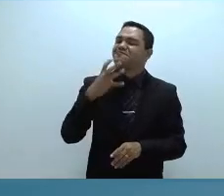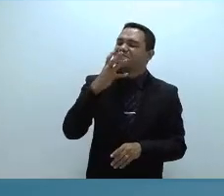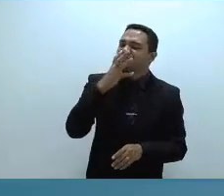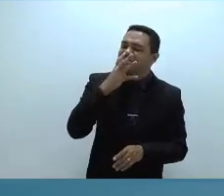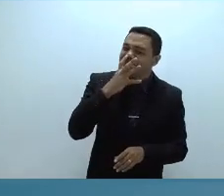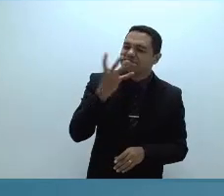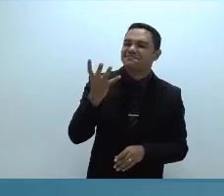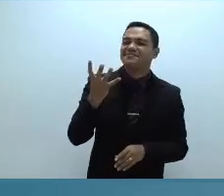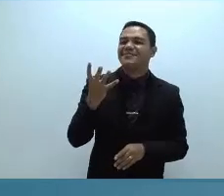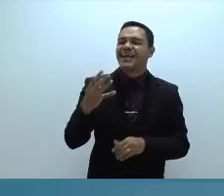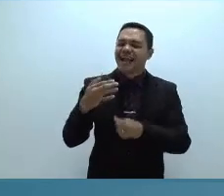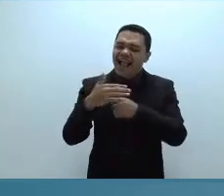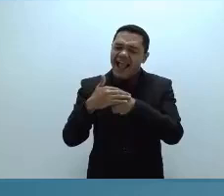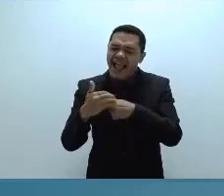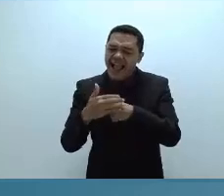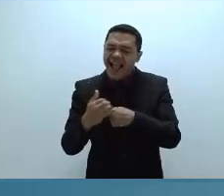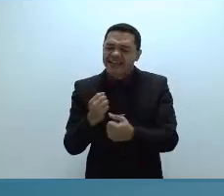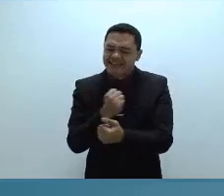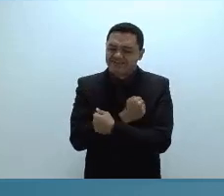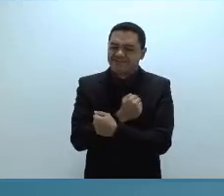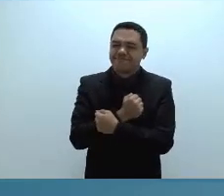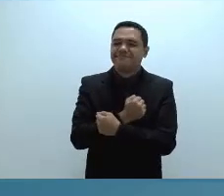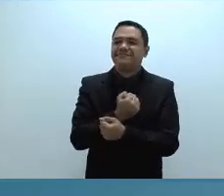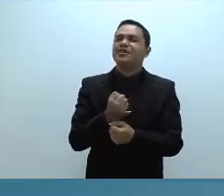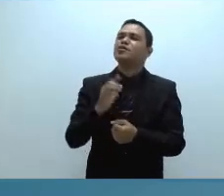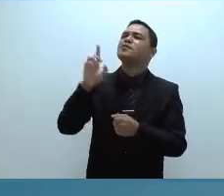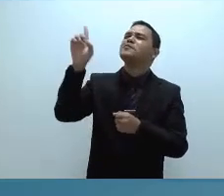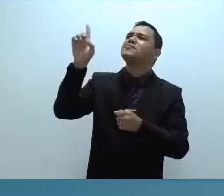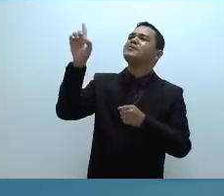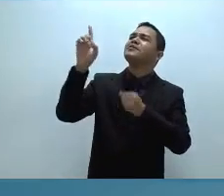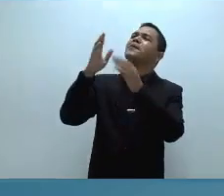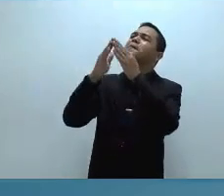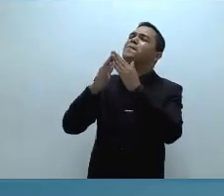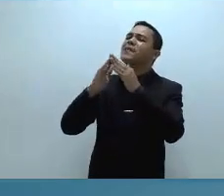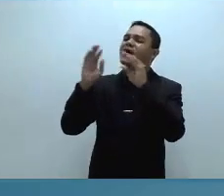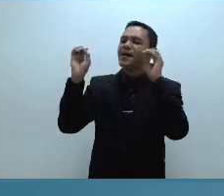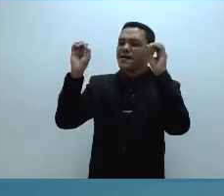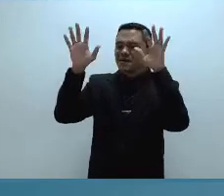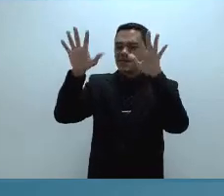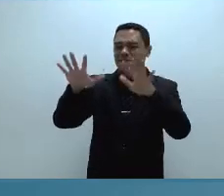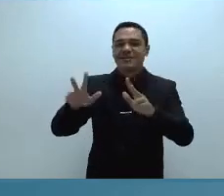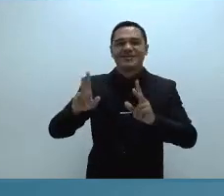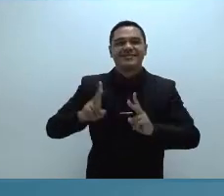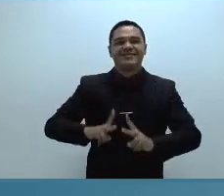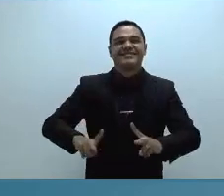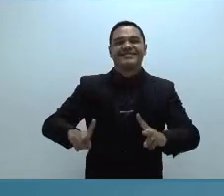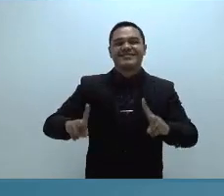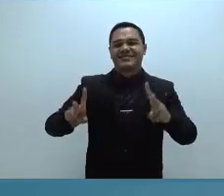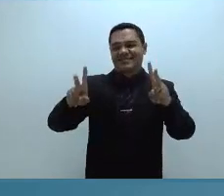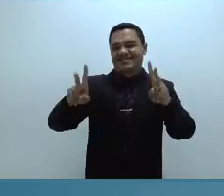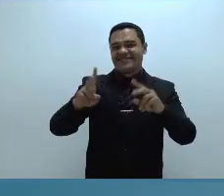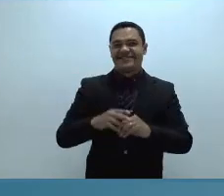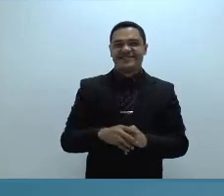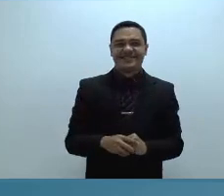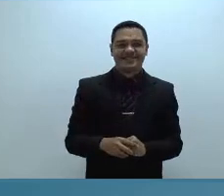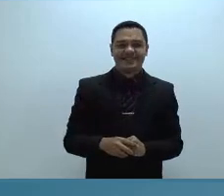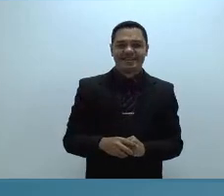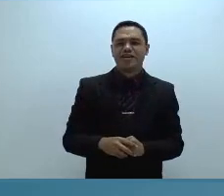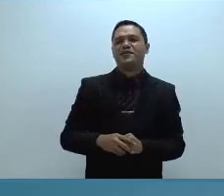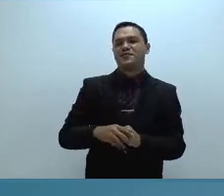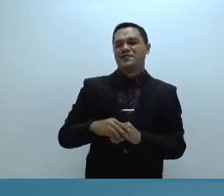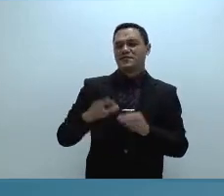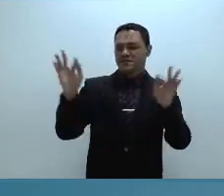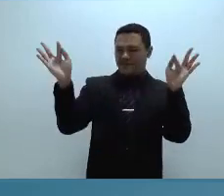o meu carinho e rogo a Deus que lhes abençoe sempre, em todos os momentos da vida.